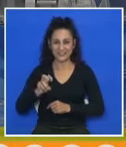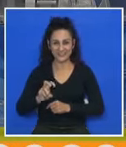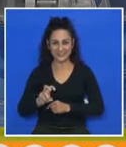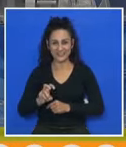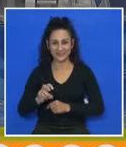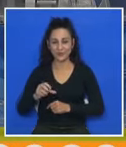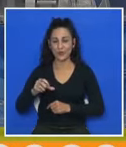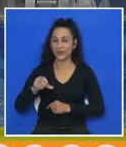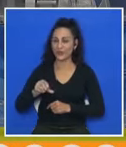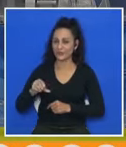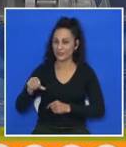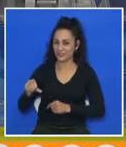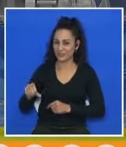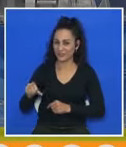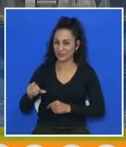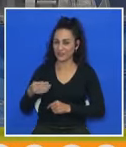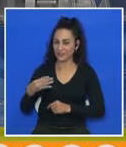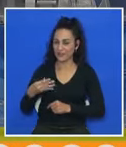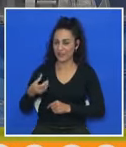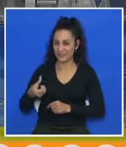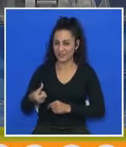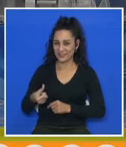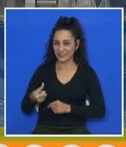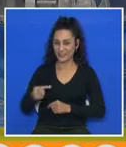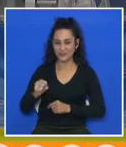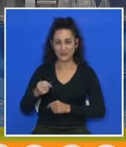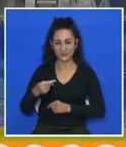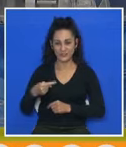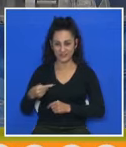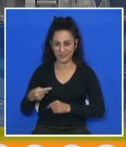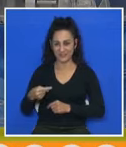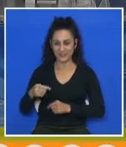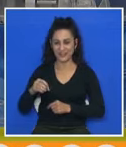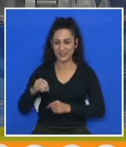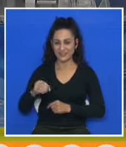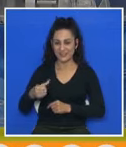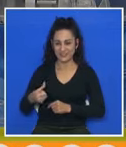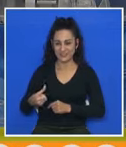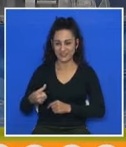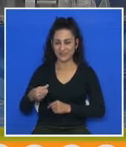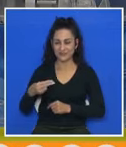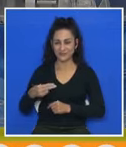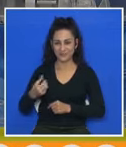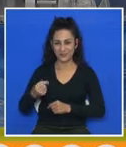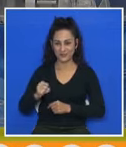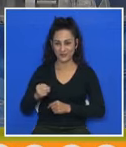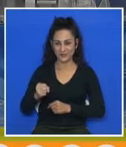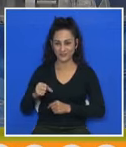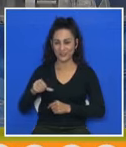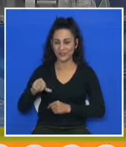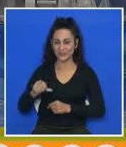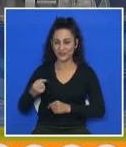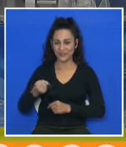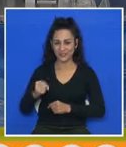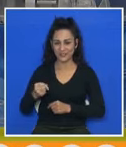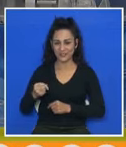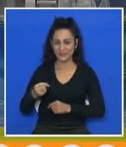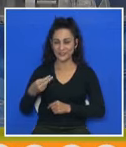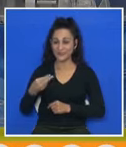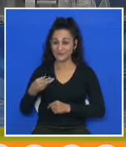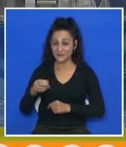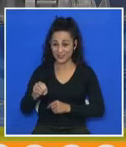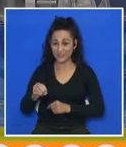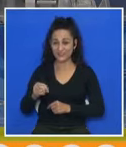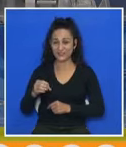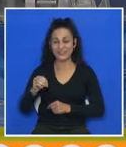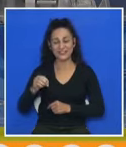05, 99, 46, 81, 06, 28, 98,